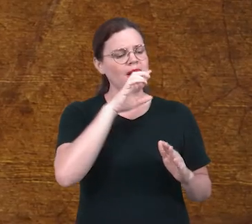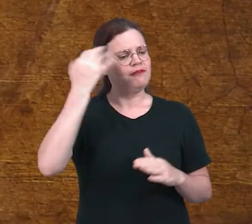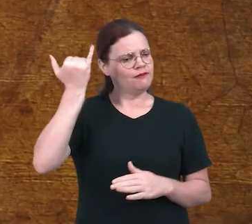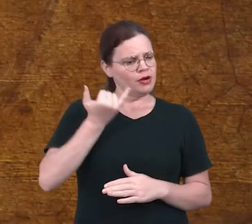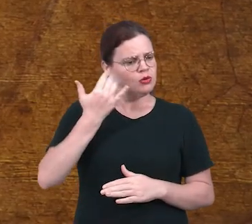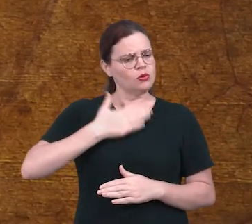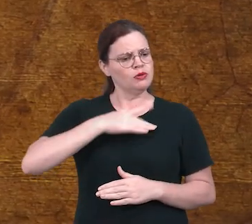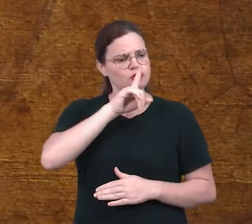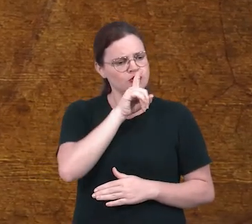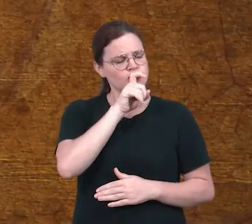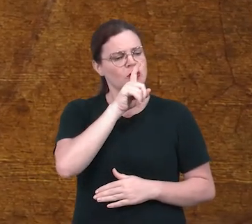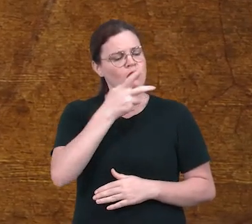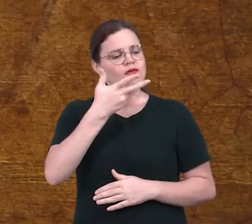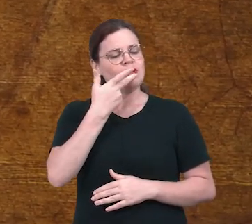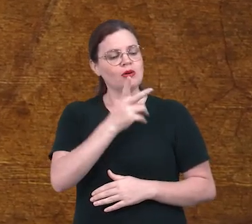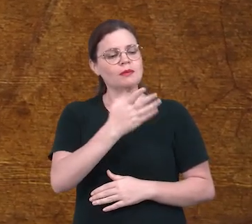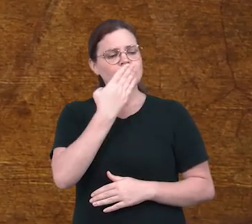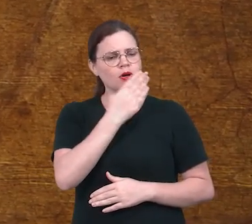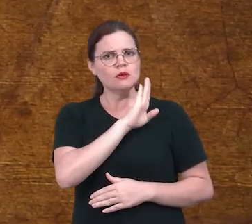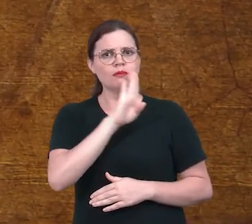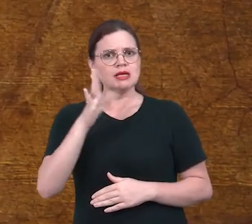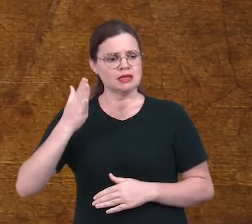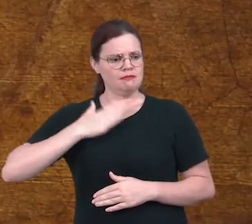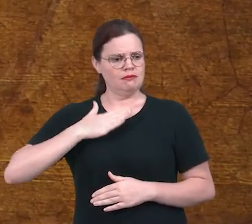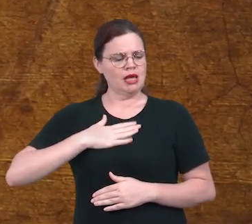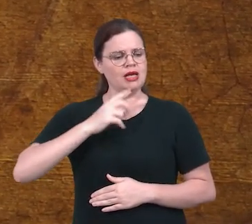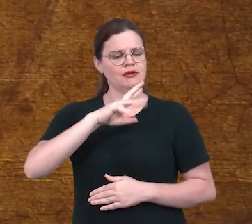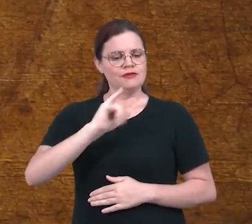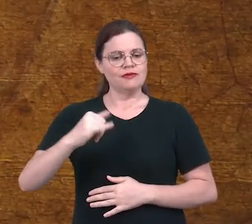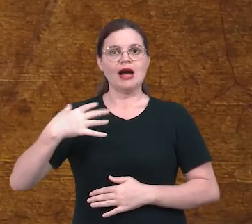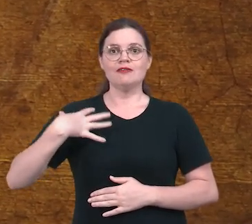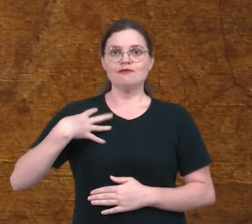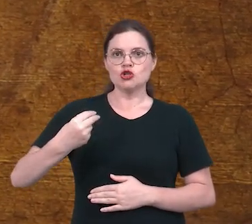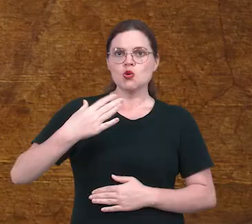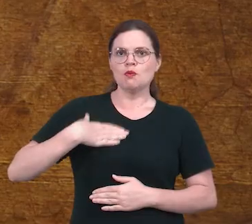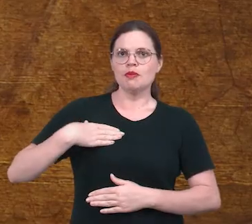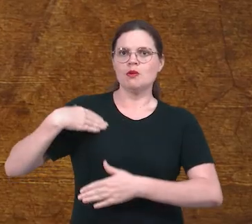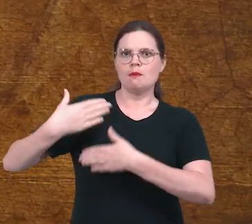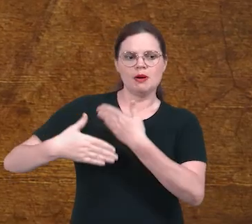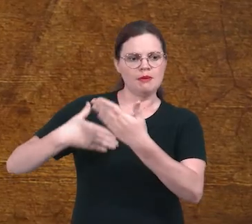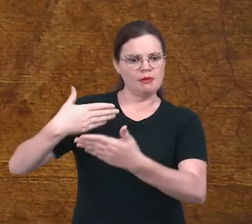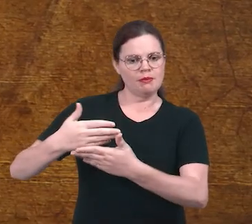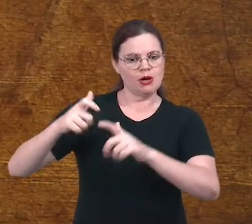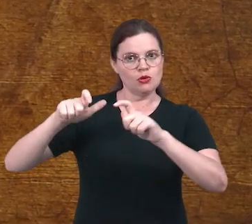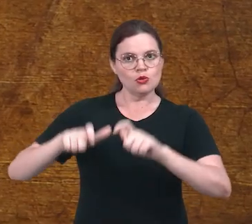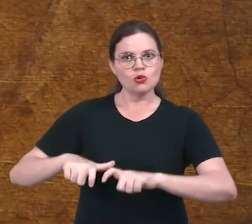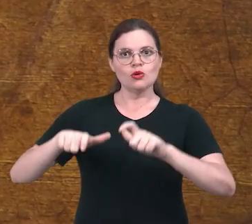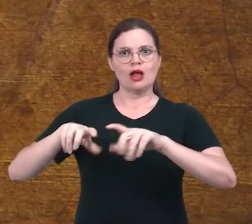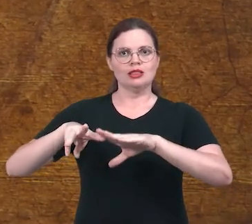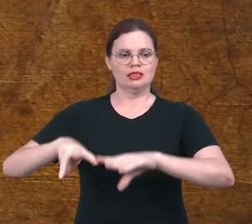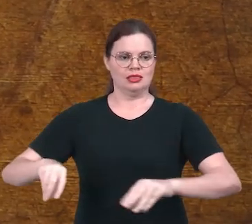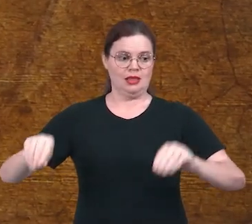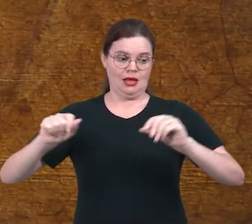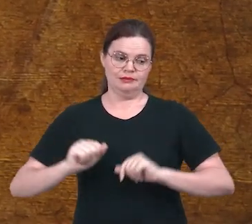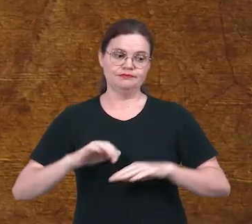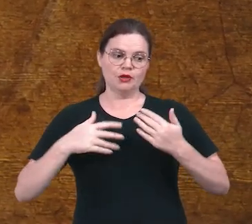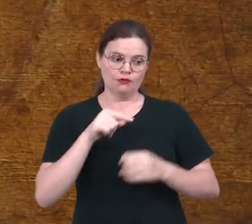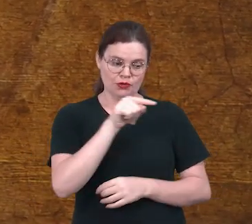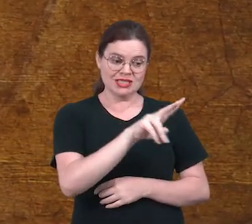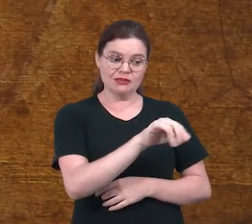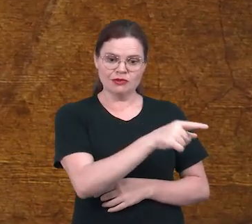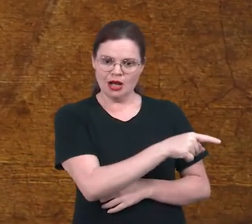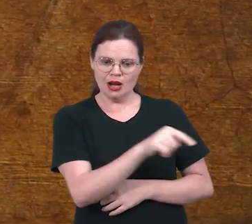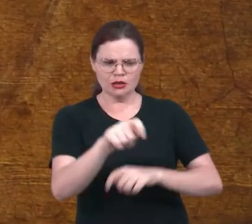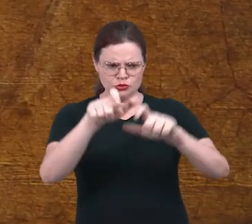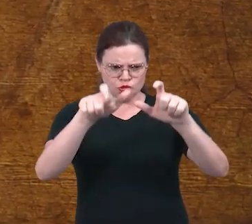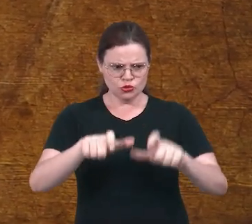tua semente darei esta terra. Ele enviará o seu anjo diante da tua face, para que tomes